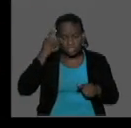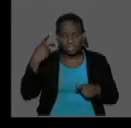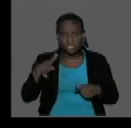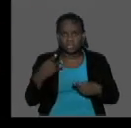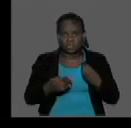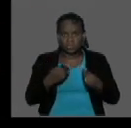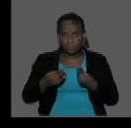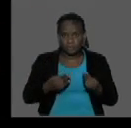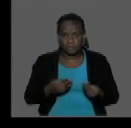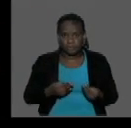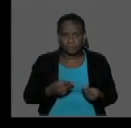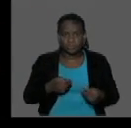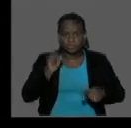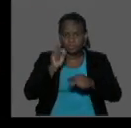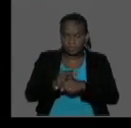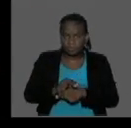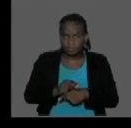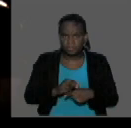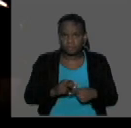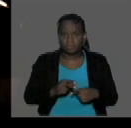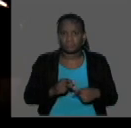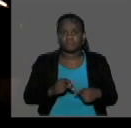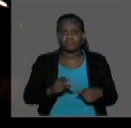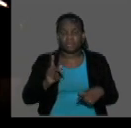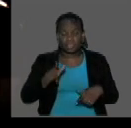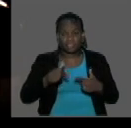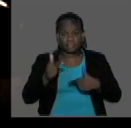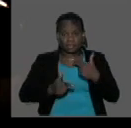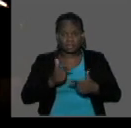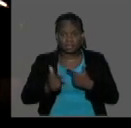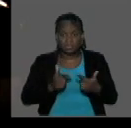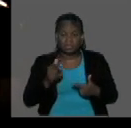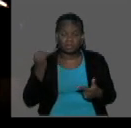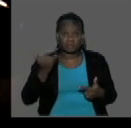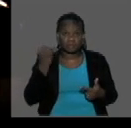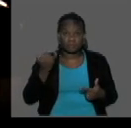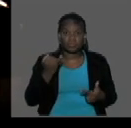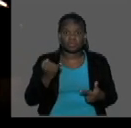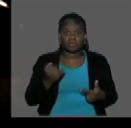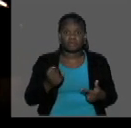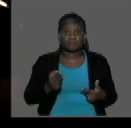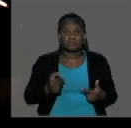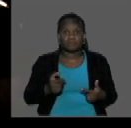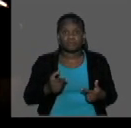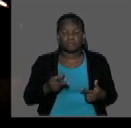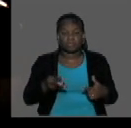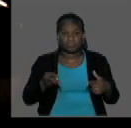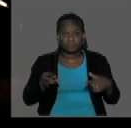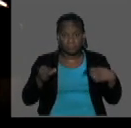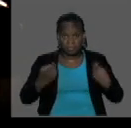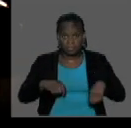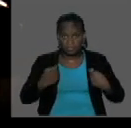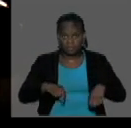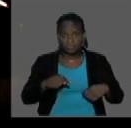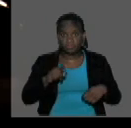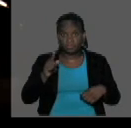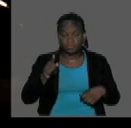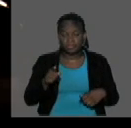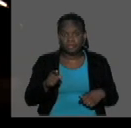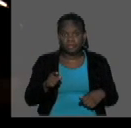dessas pessoas que entram para os terreiros? Essa é uma ação fundamental, precípua para